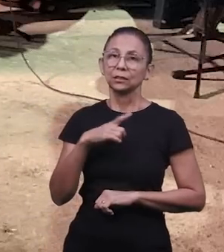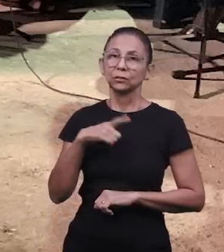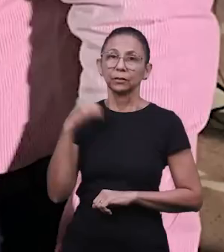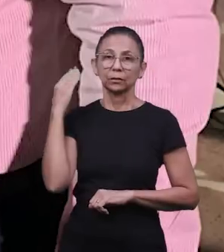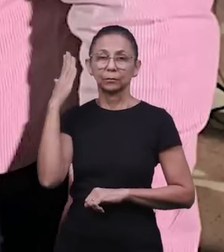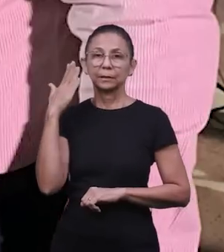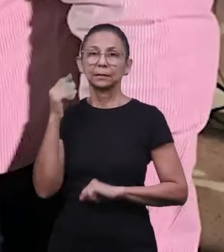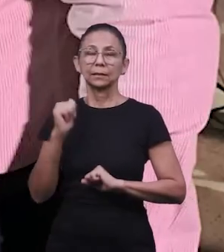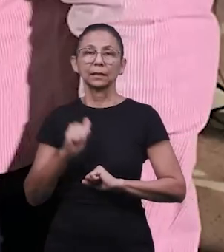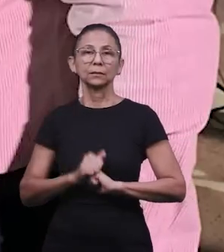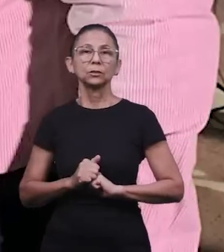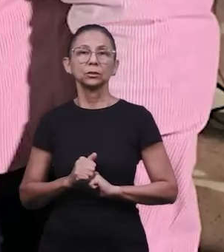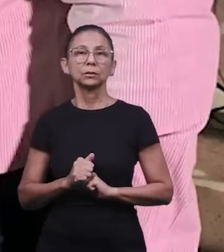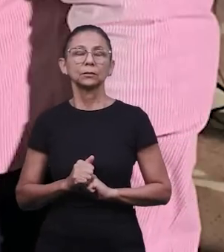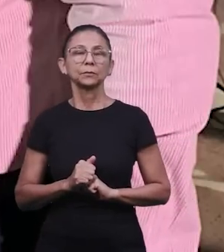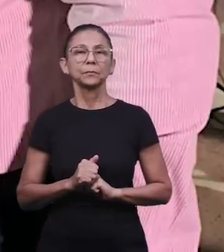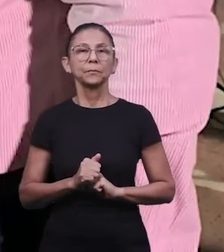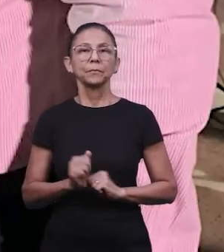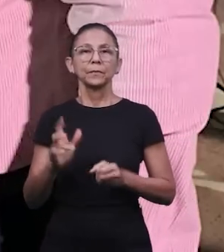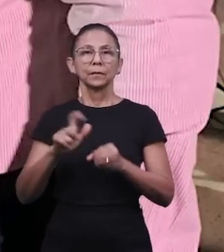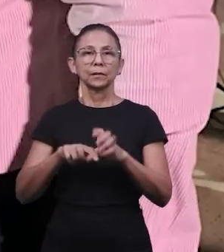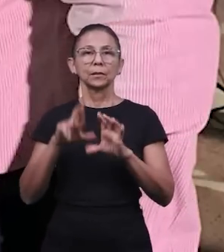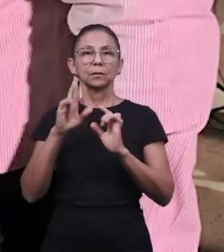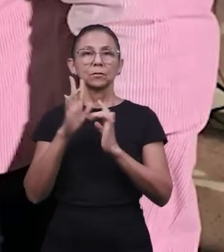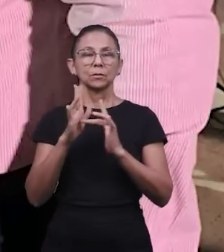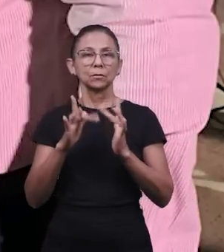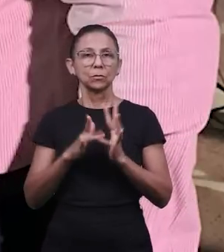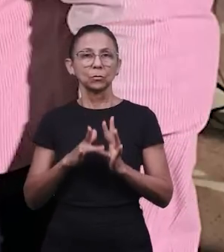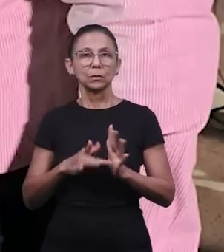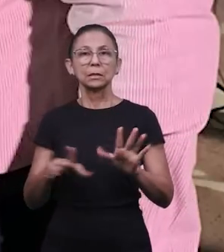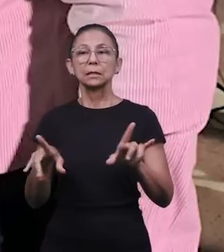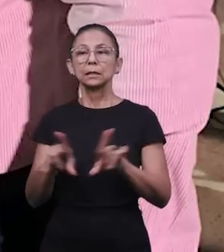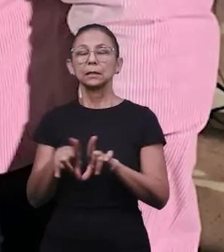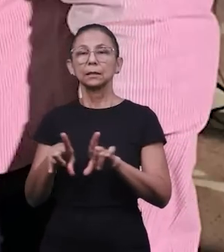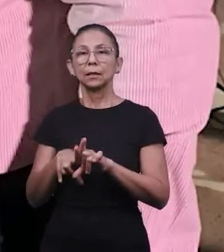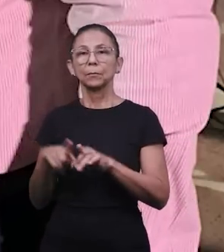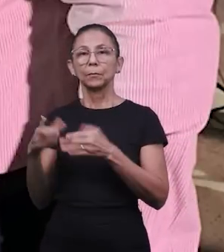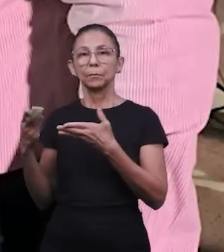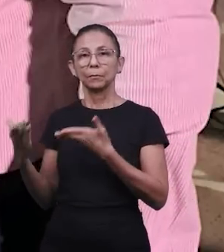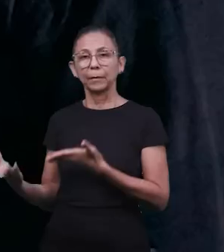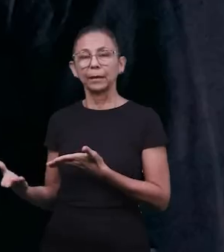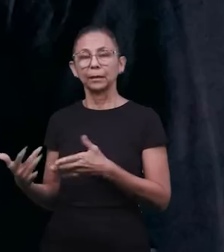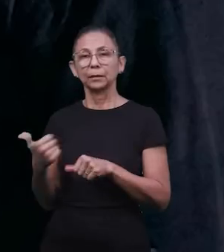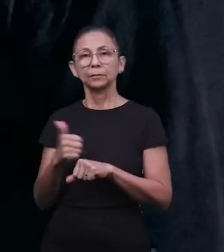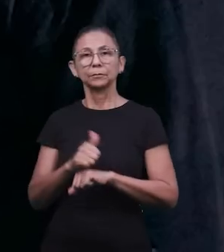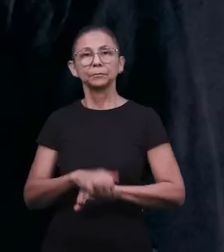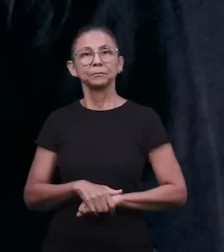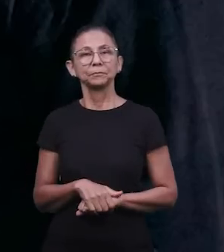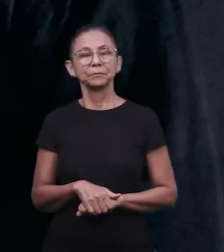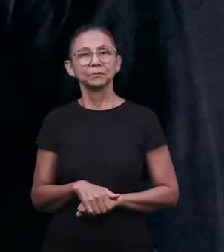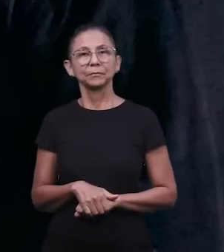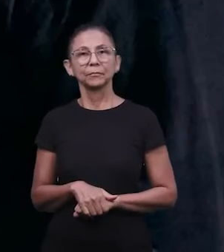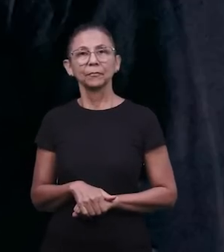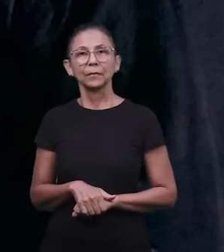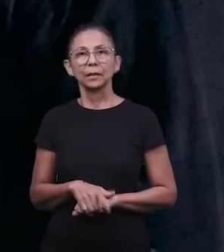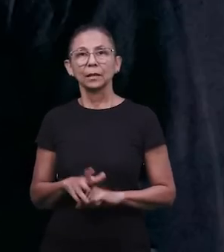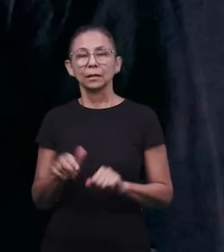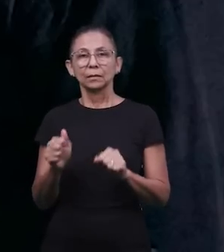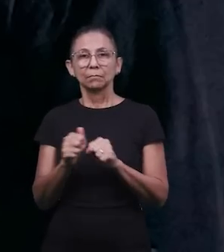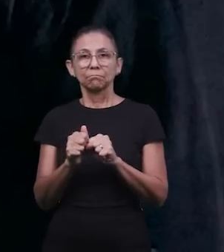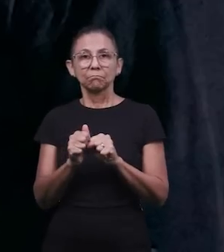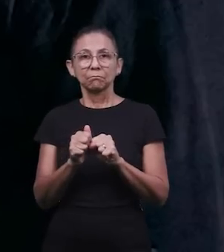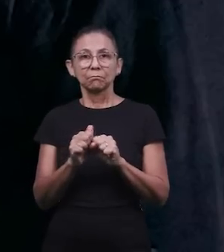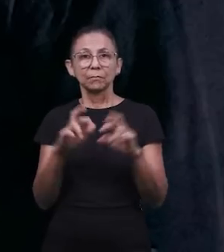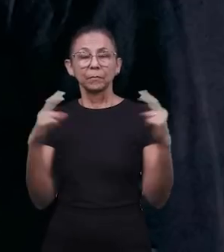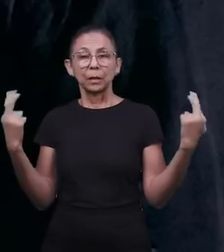treinamento do Clube Atlético Cearense. Cerca de 50 pessoas participaram desse momento de proclamação do Reino de